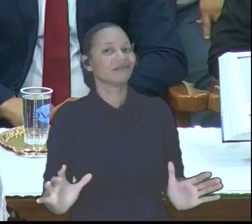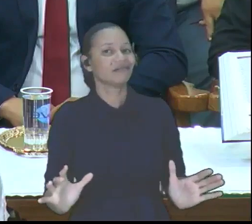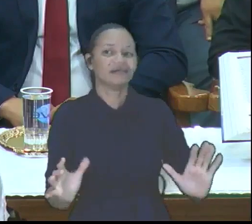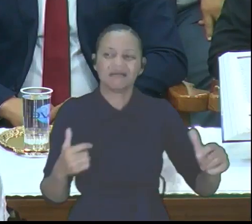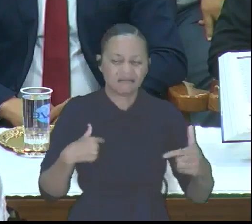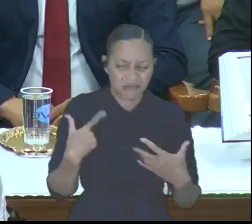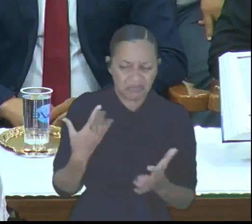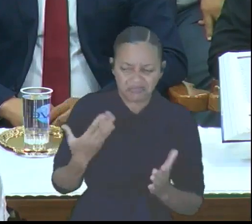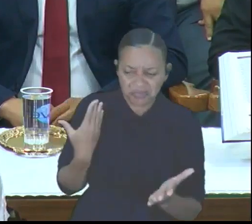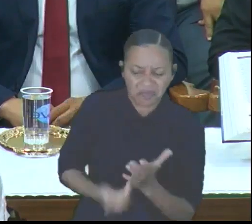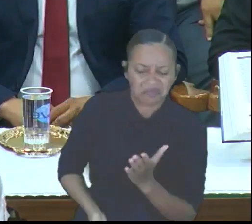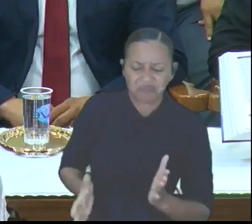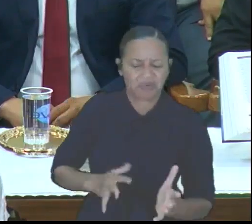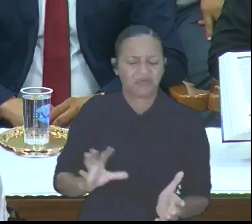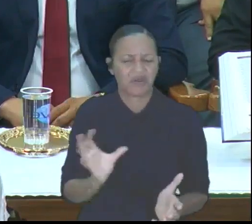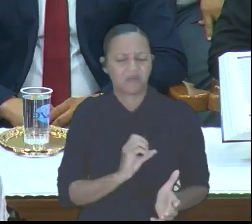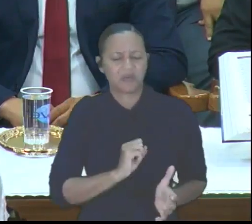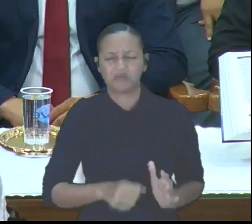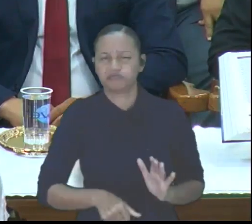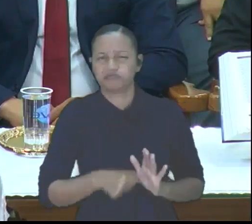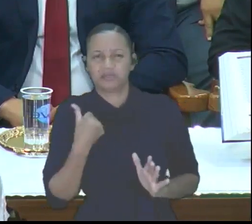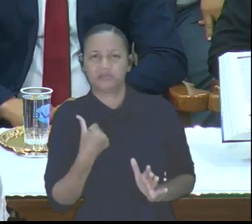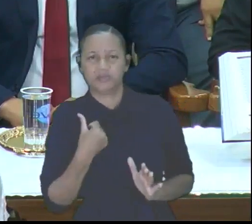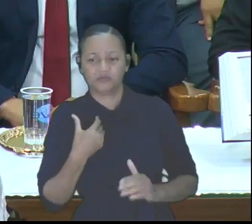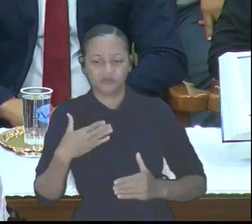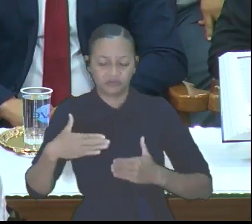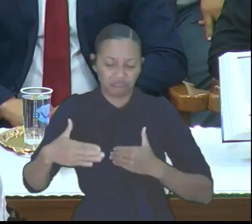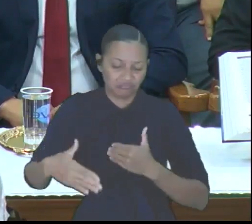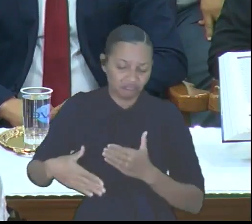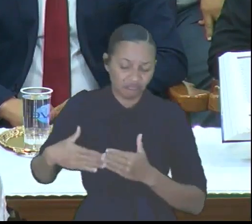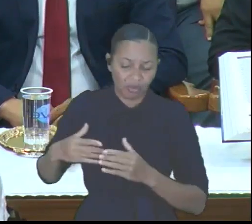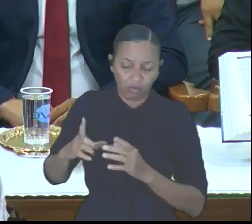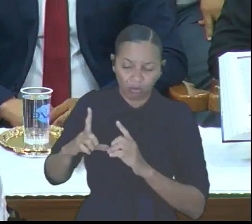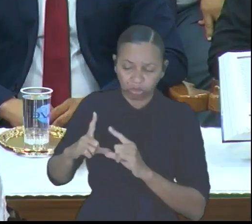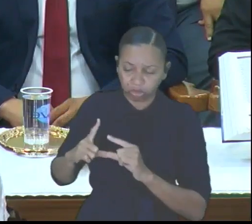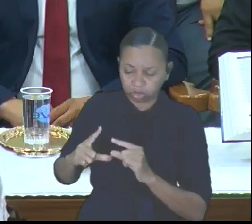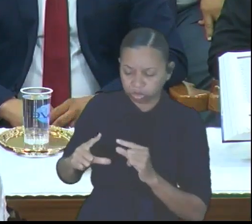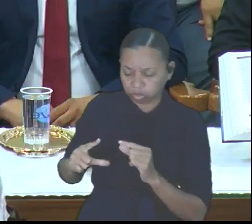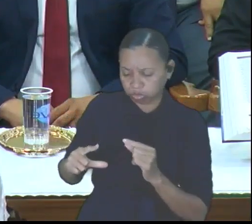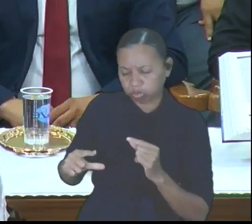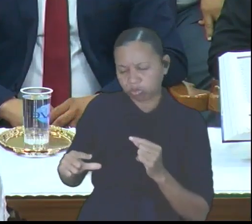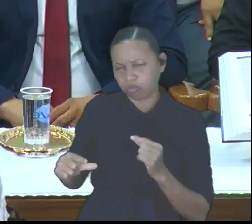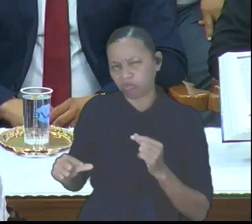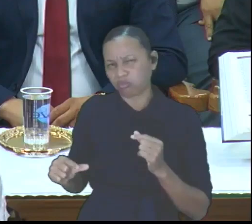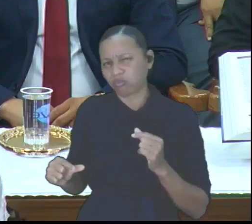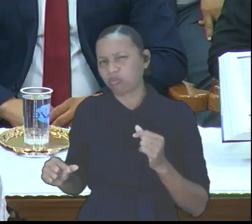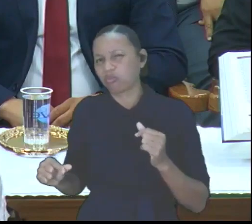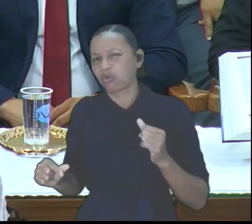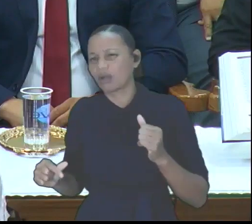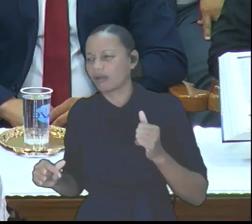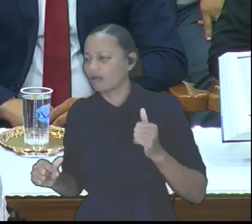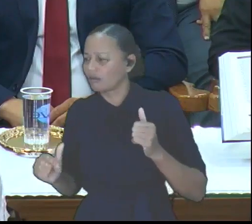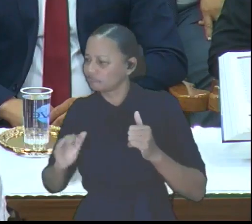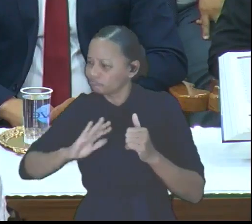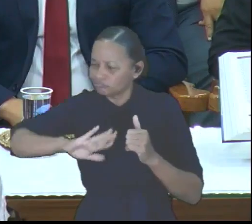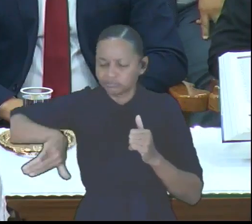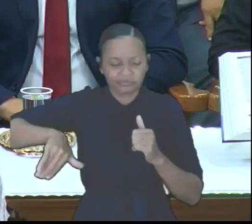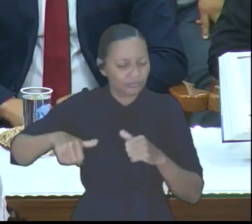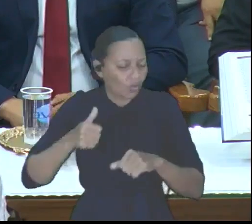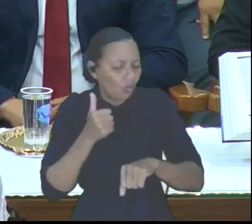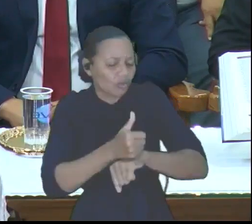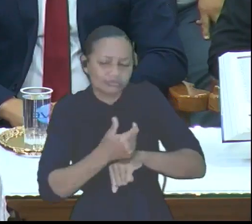eu não perdi o primeiro amor. Eu fui deixando conscientemente, substituindo ele por